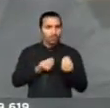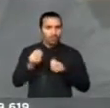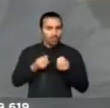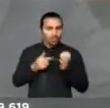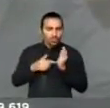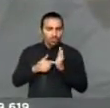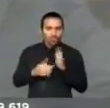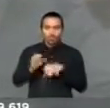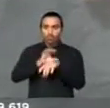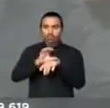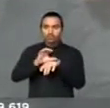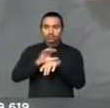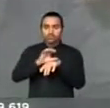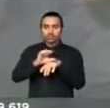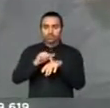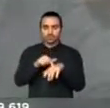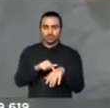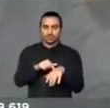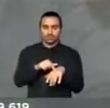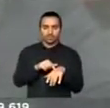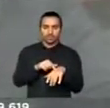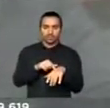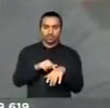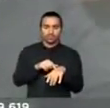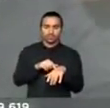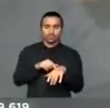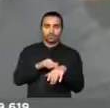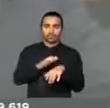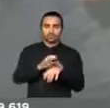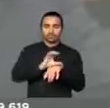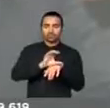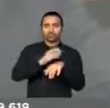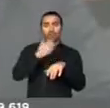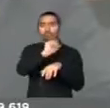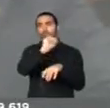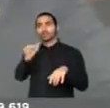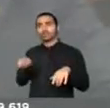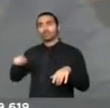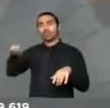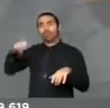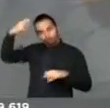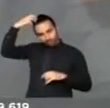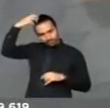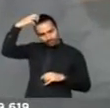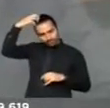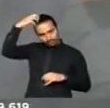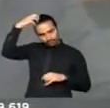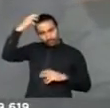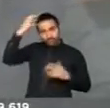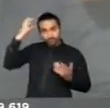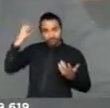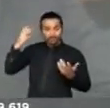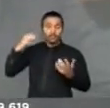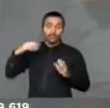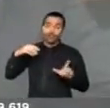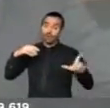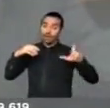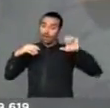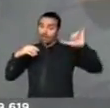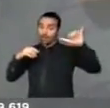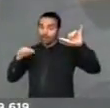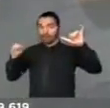Constituição ela se sobrepôs ao poder absoluto. Ou seja, colocou o rei abaixo das leis.